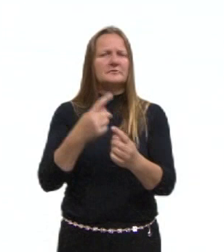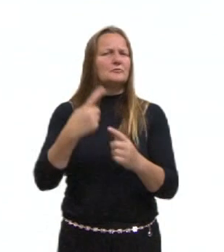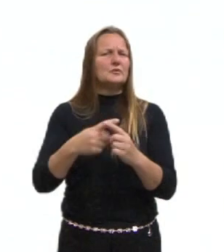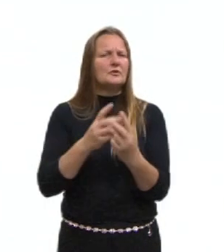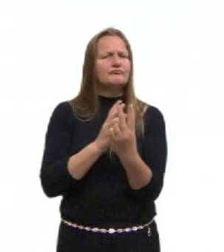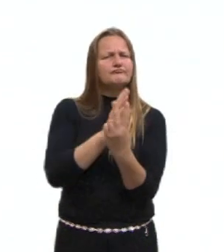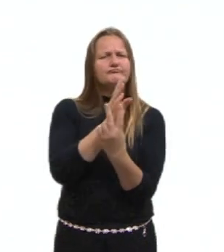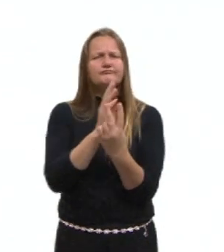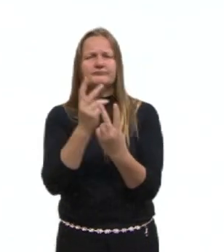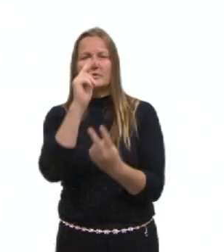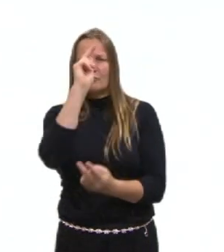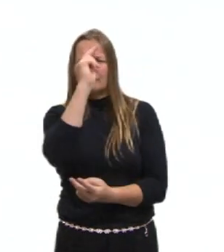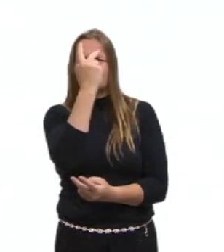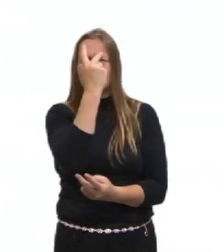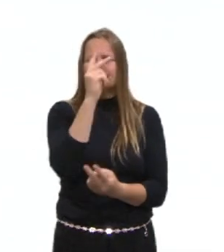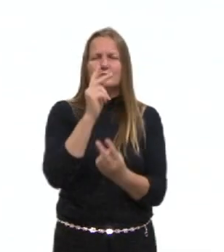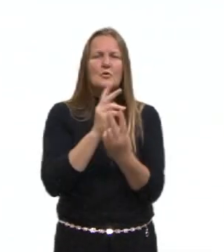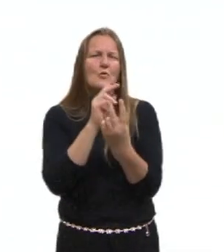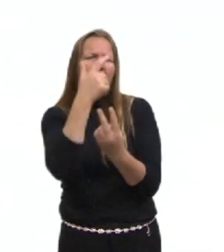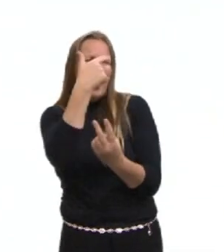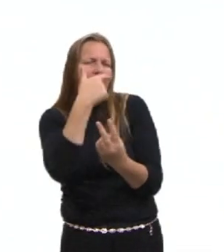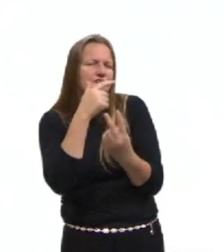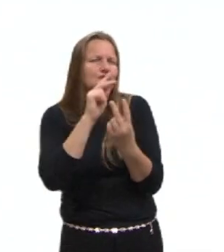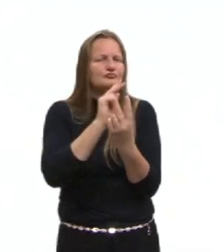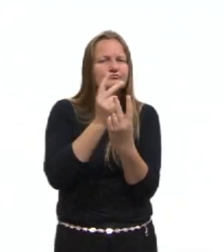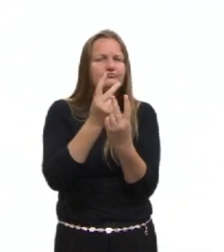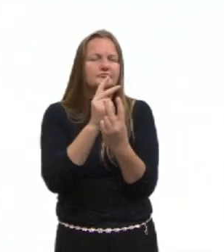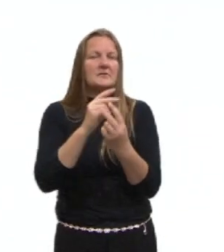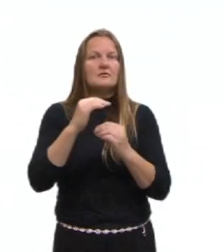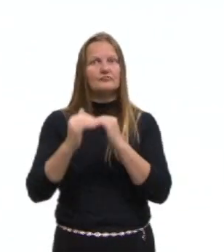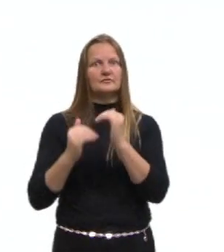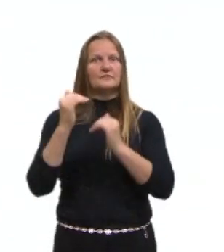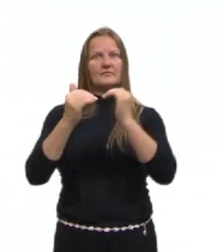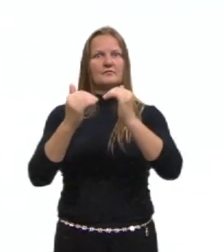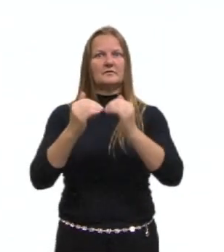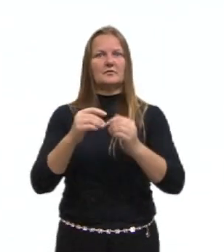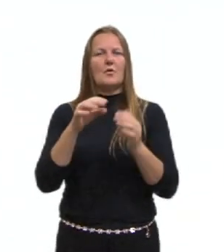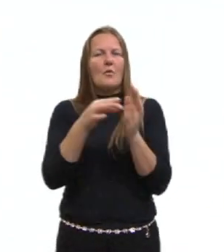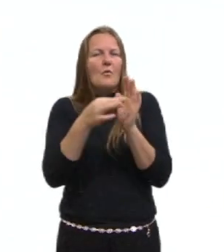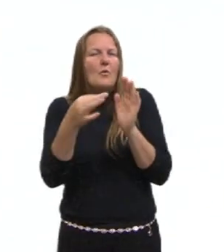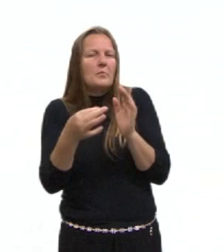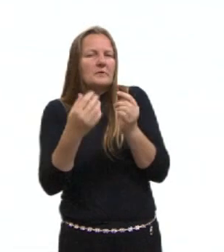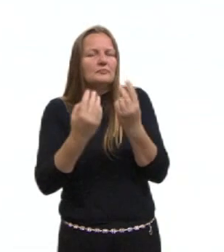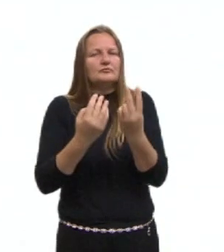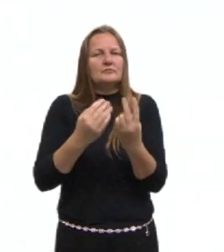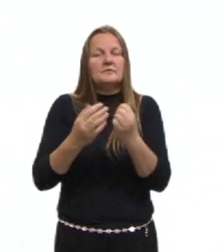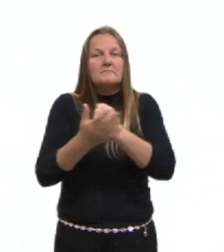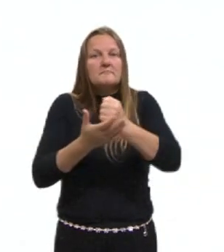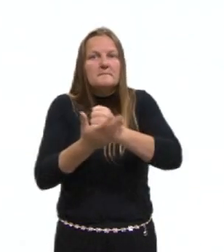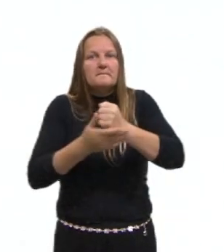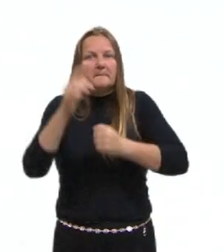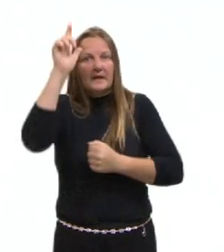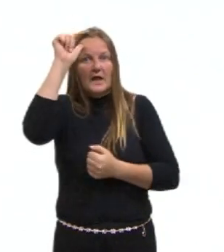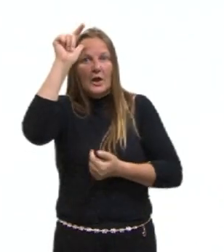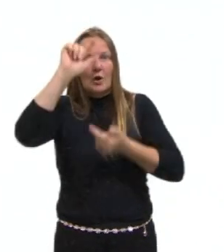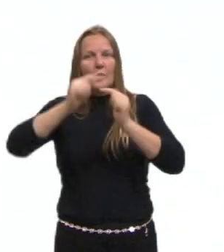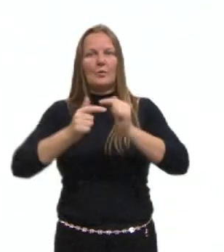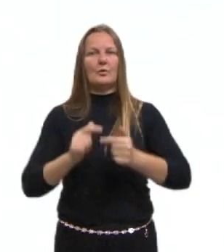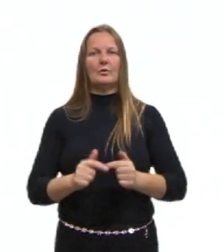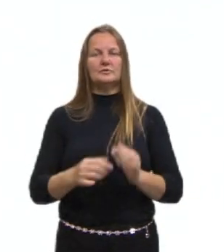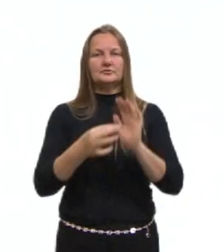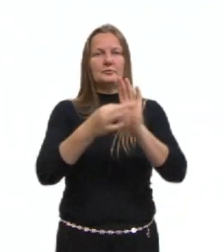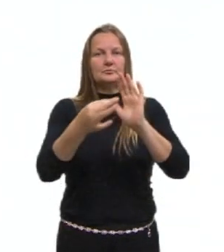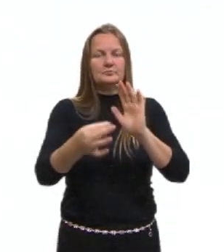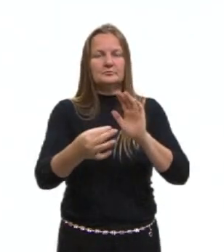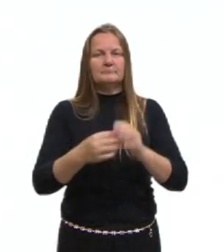que é formular um palpite bem desenvolvido, né? Precisa ter algum embasamento, assim, ter uma lógica aquele